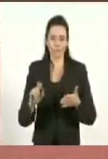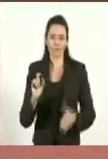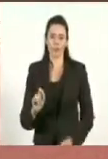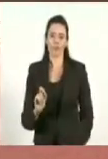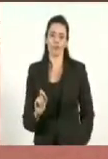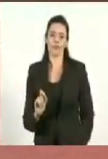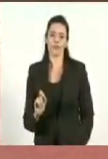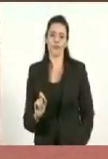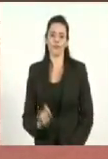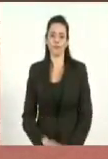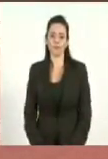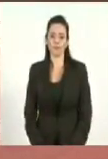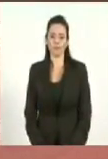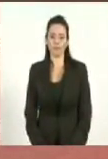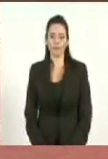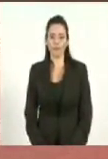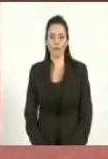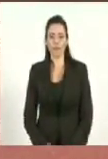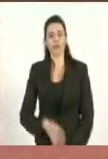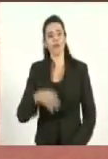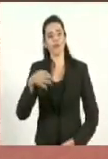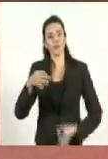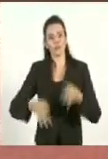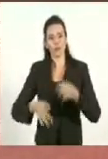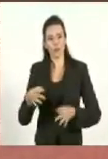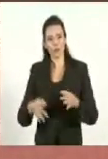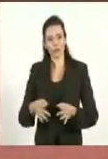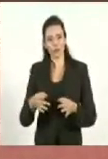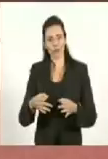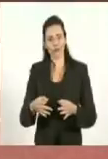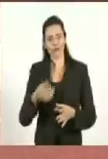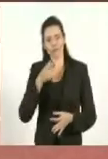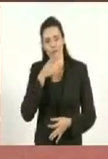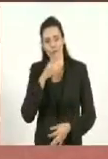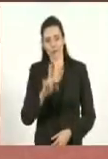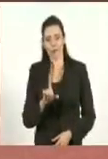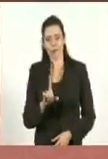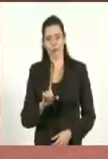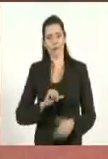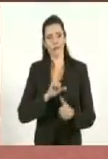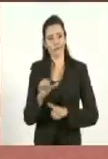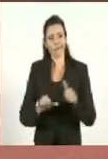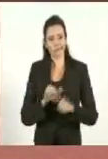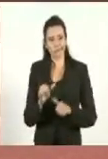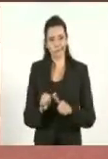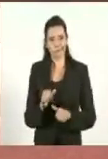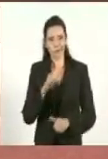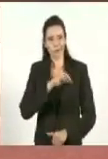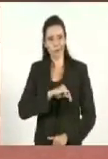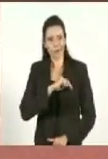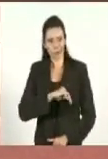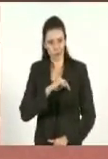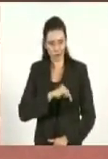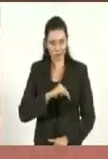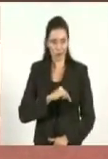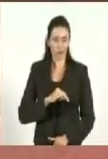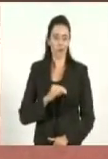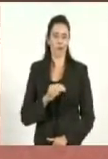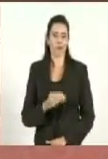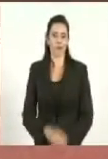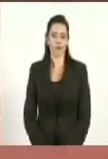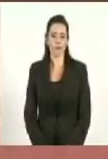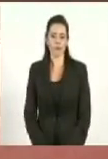caso sobrevenha decisão judicial alterando o valor ou a base de cálculo da gratificação de natureza técnica,